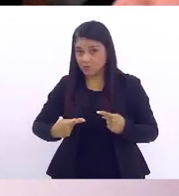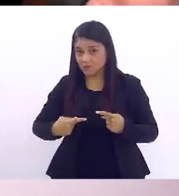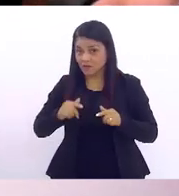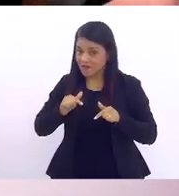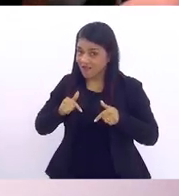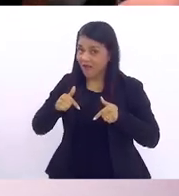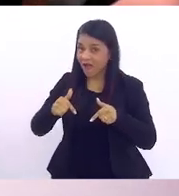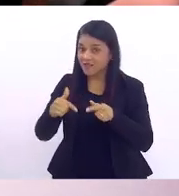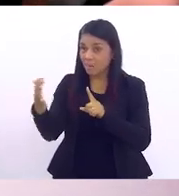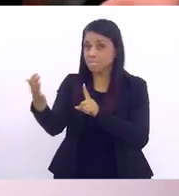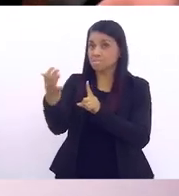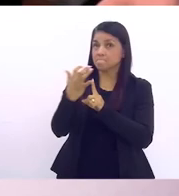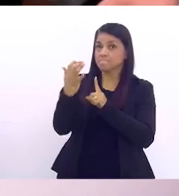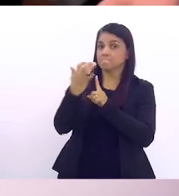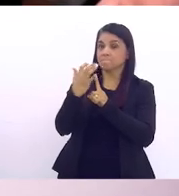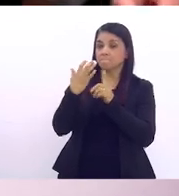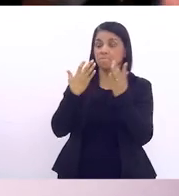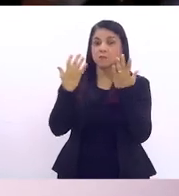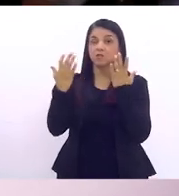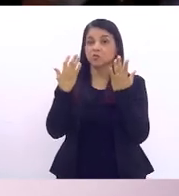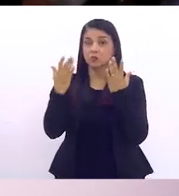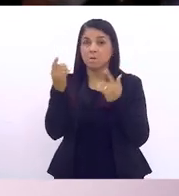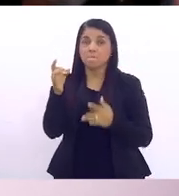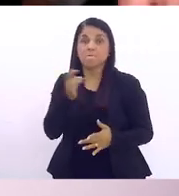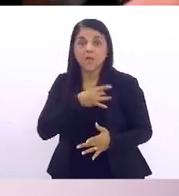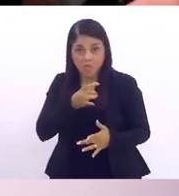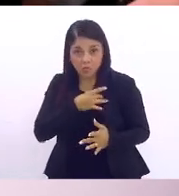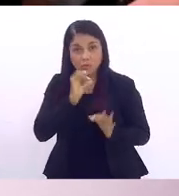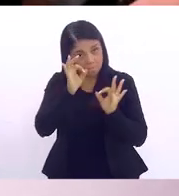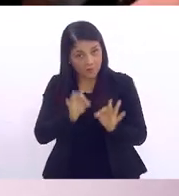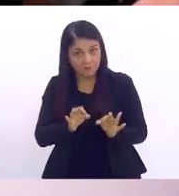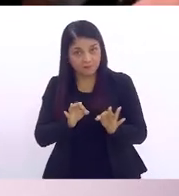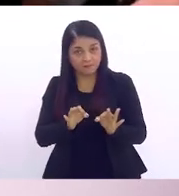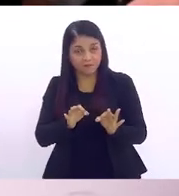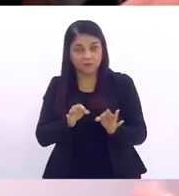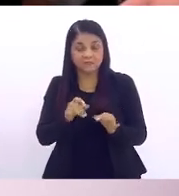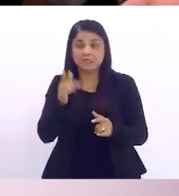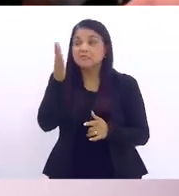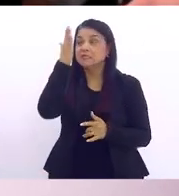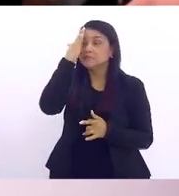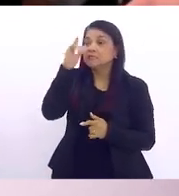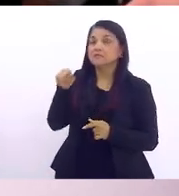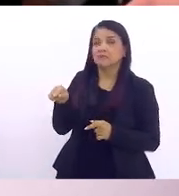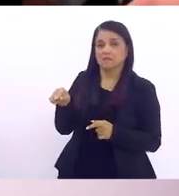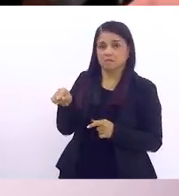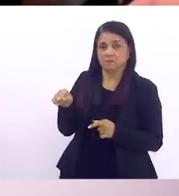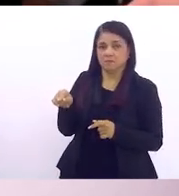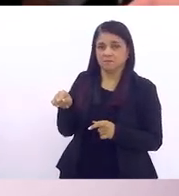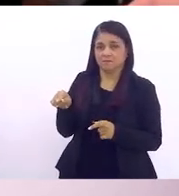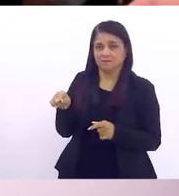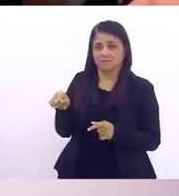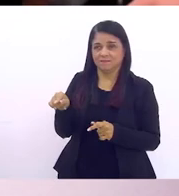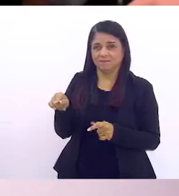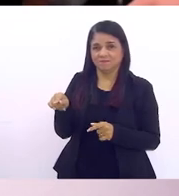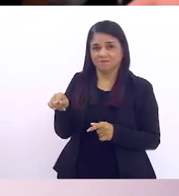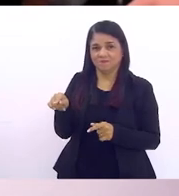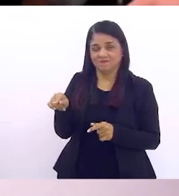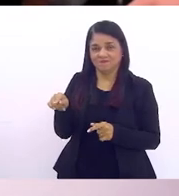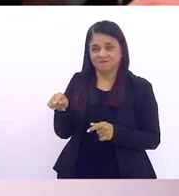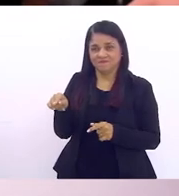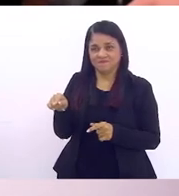por pressão psicológica né Por medo mesmo né Se ele souber que ele vai eh eh eh